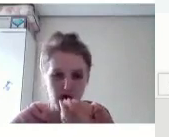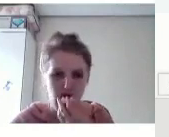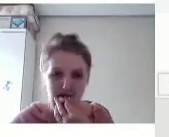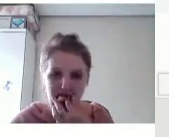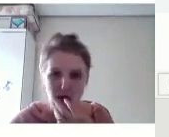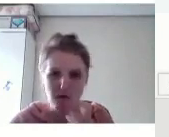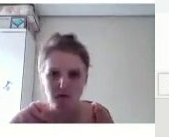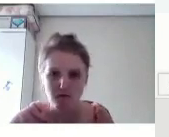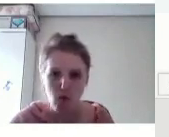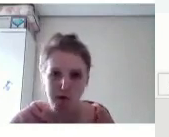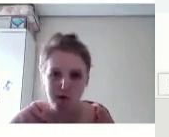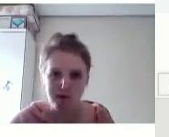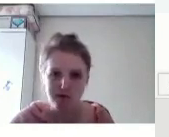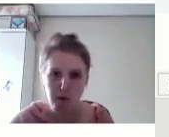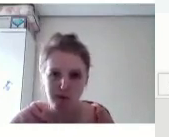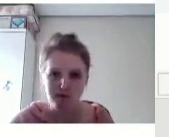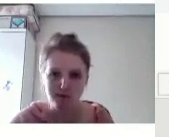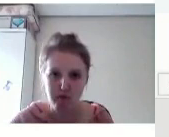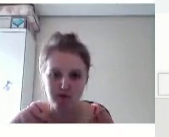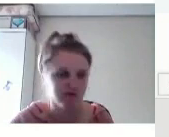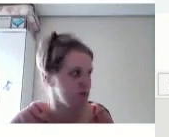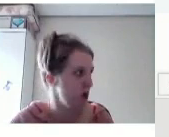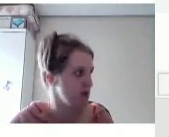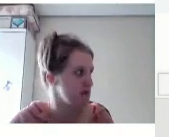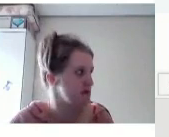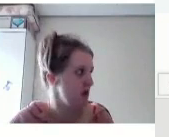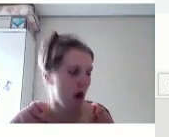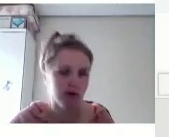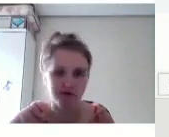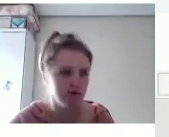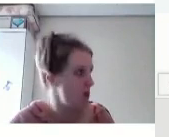depende do campo φ